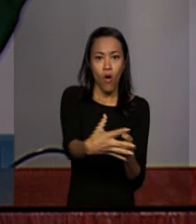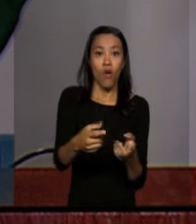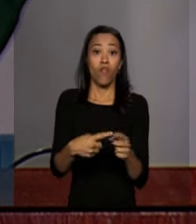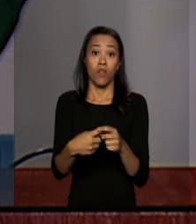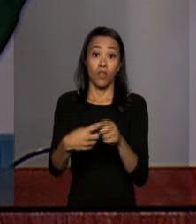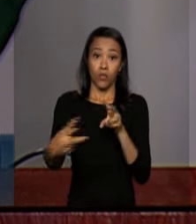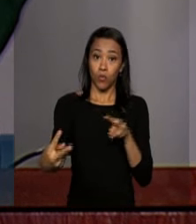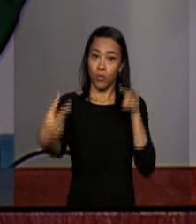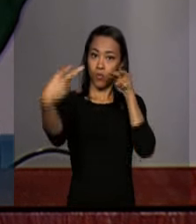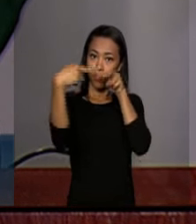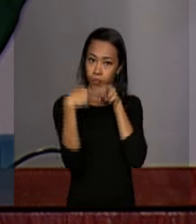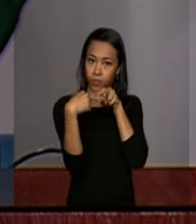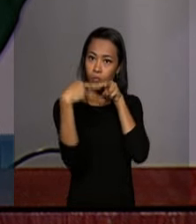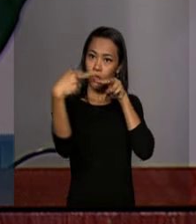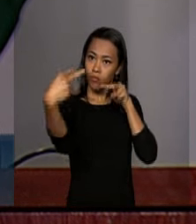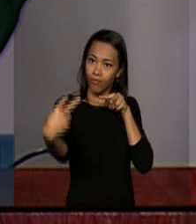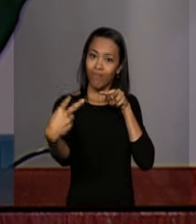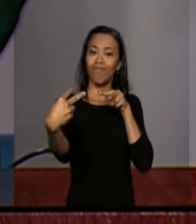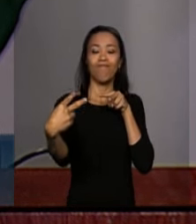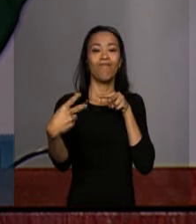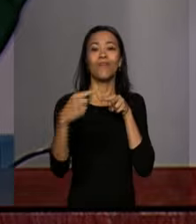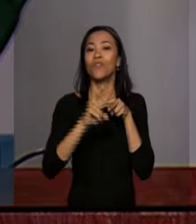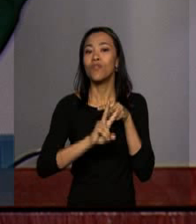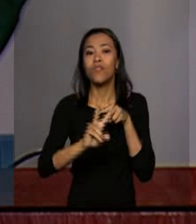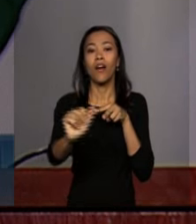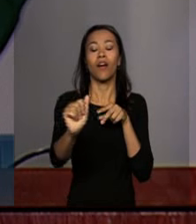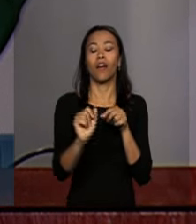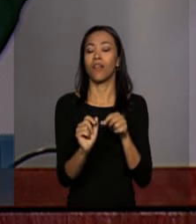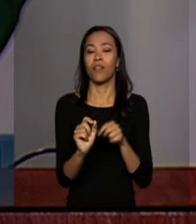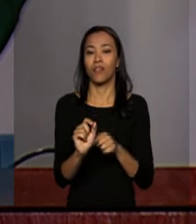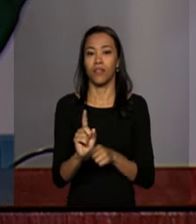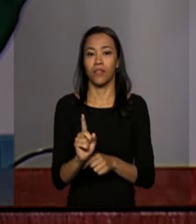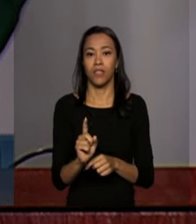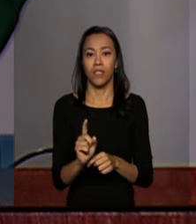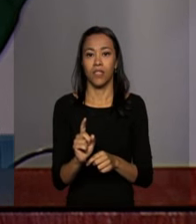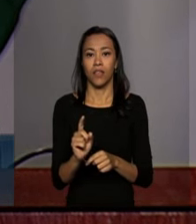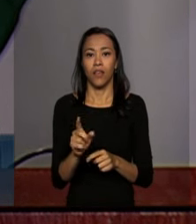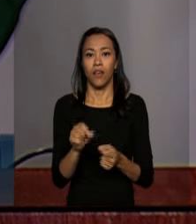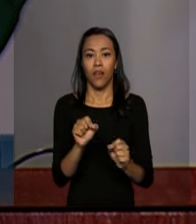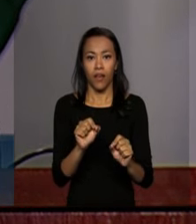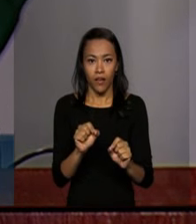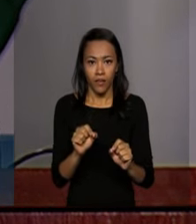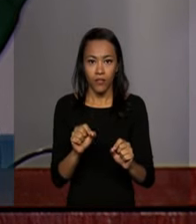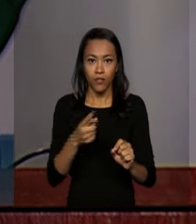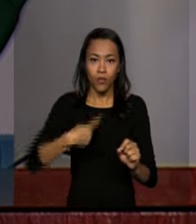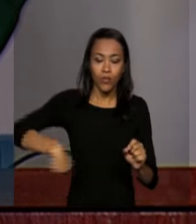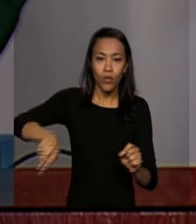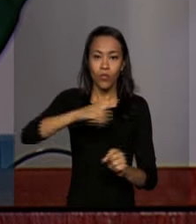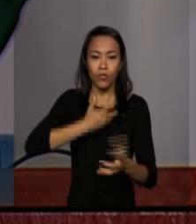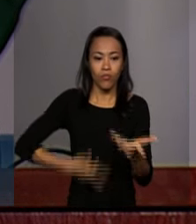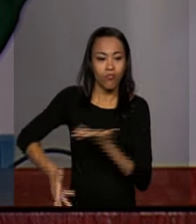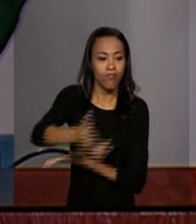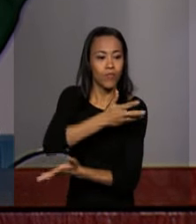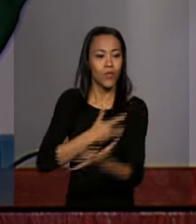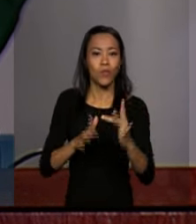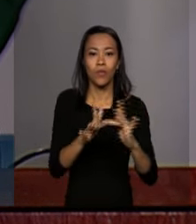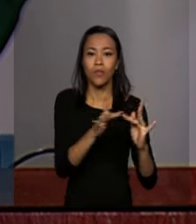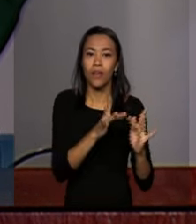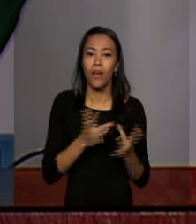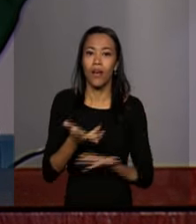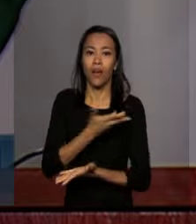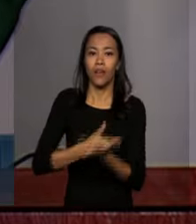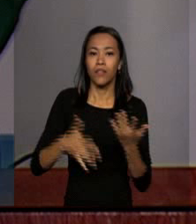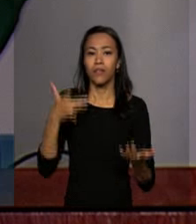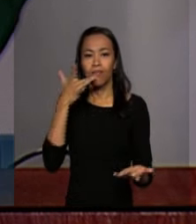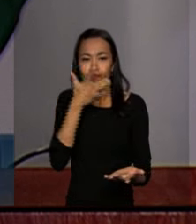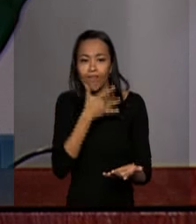real, não vão superar a falta dos nossos ritmos, dos nossos aromas, dos nossos sabores, do